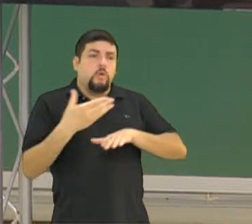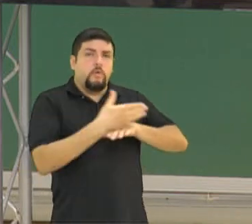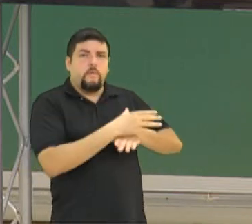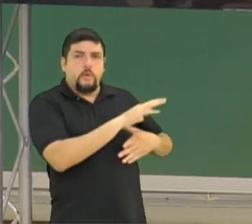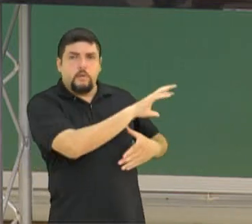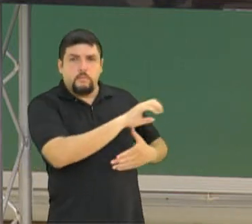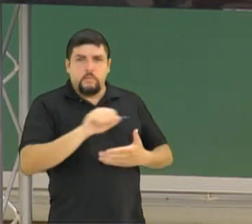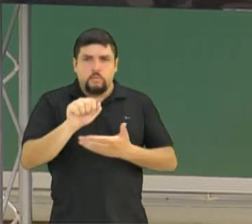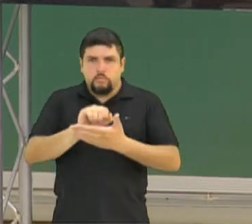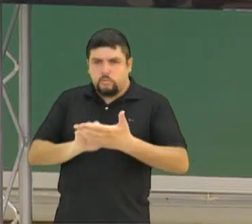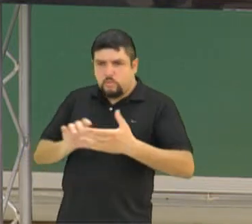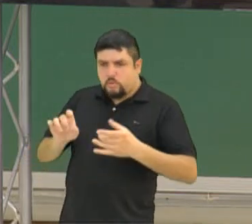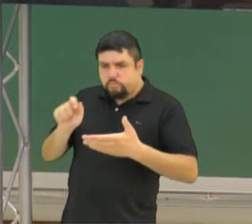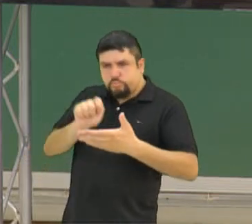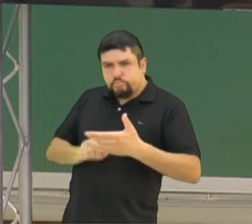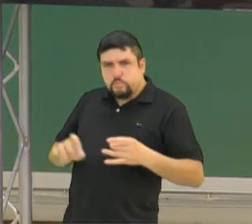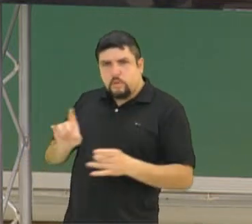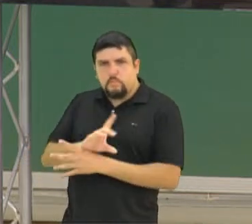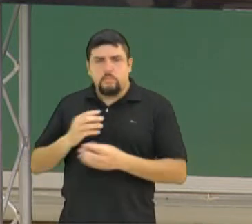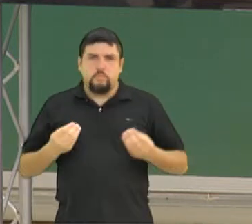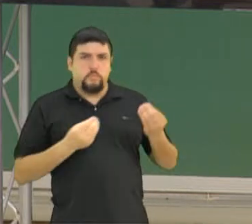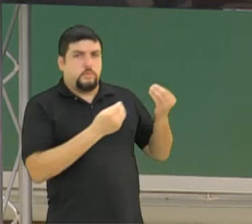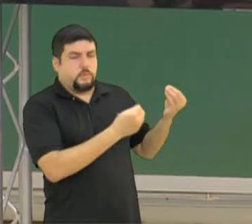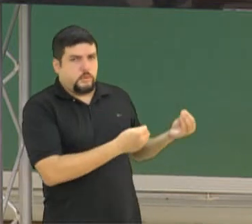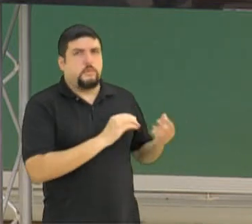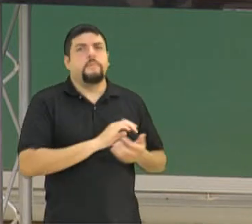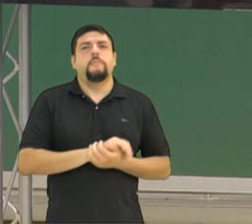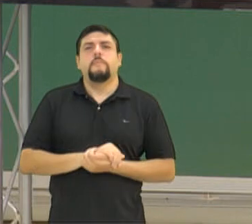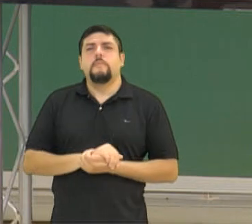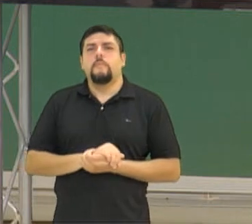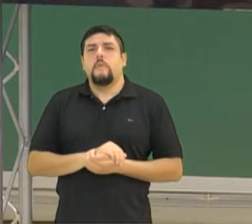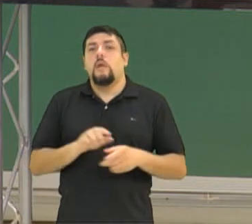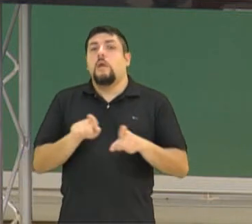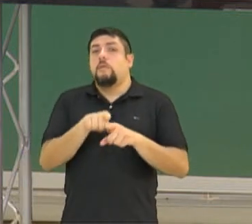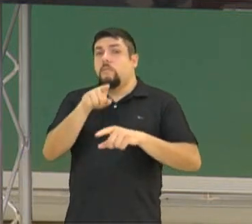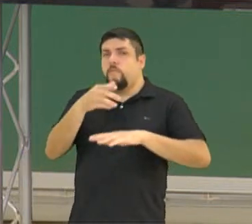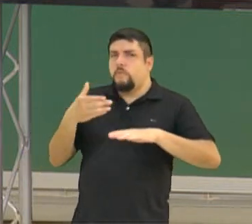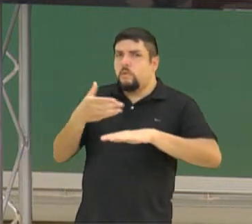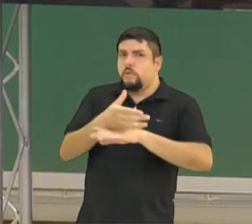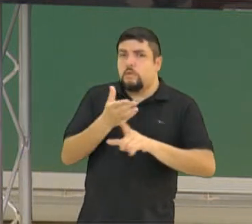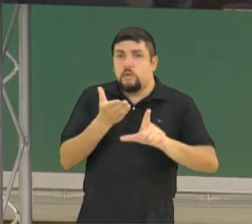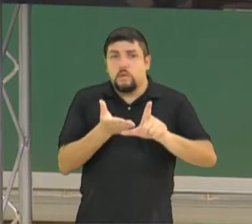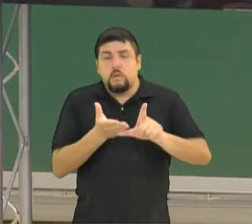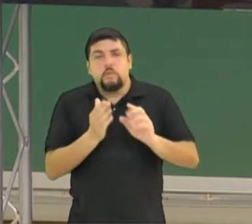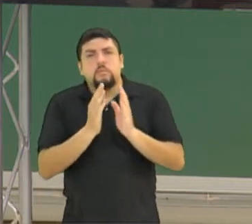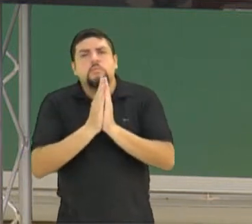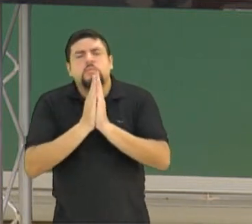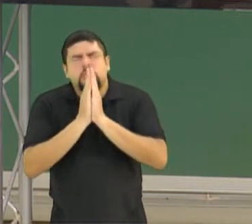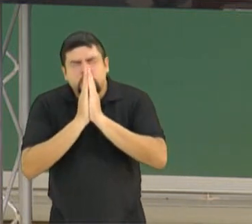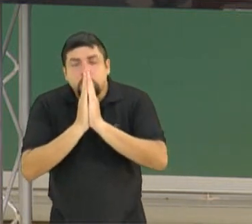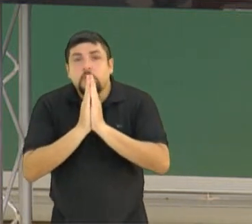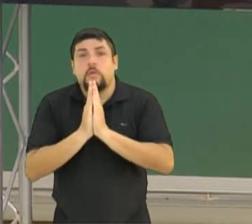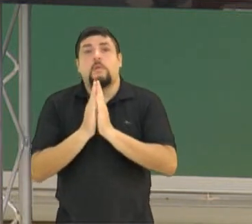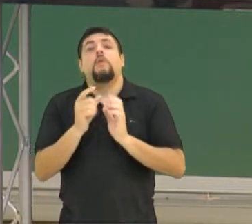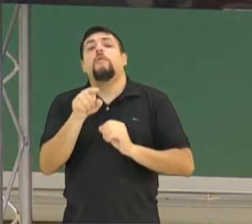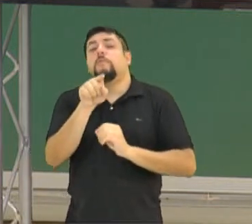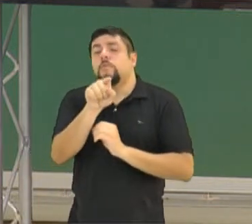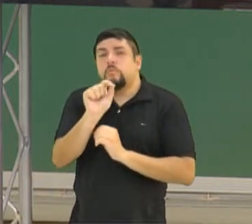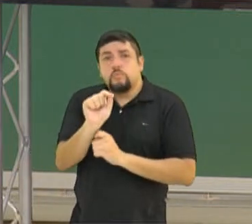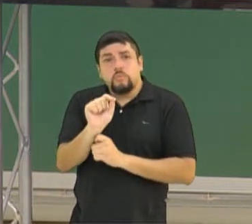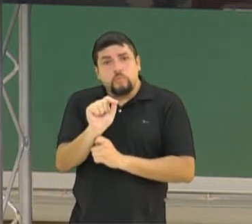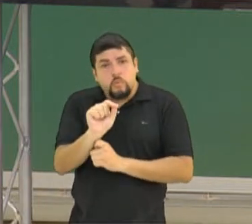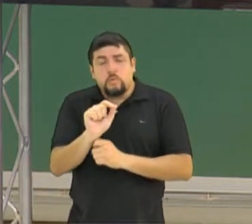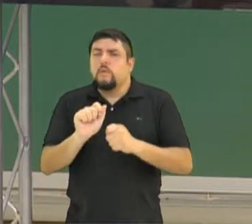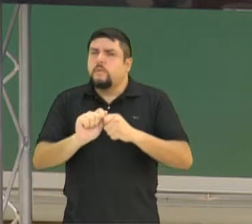você entregar as atividades, tá bom? E você que acessa o Classroom, pelo amor de Deus, galera, não esqueça de